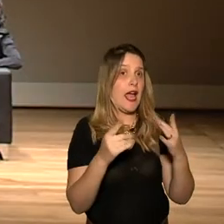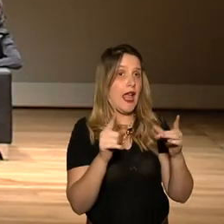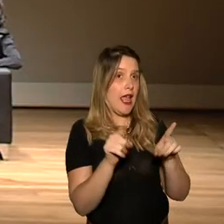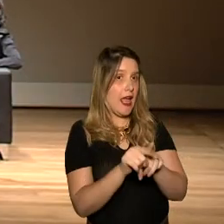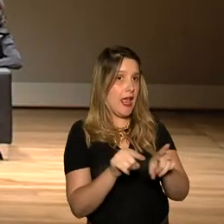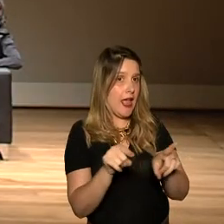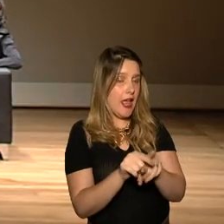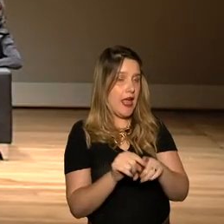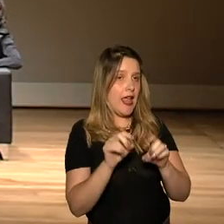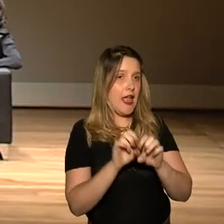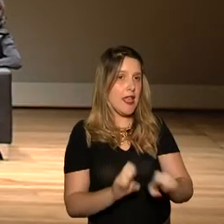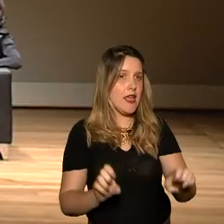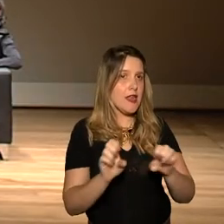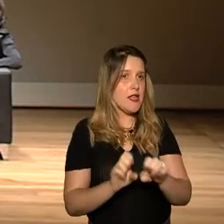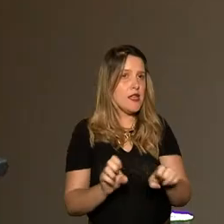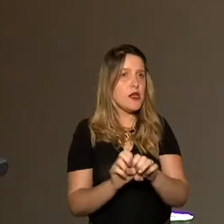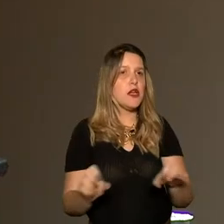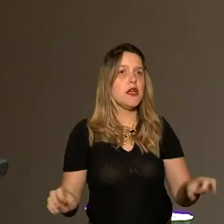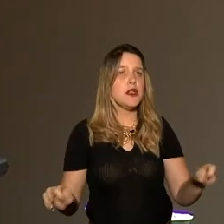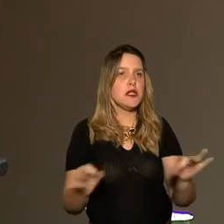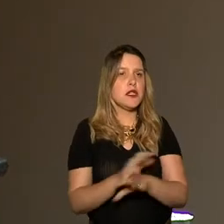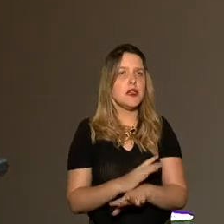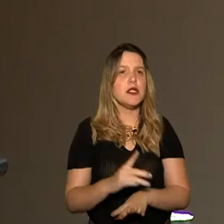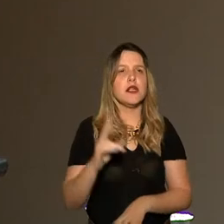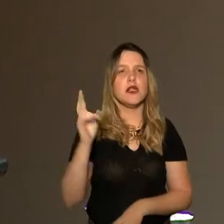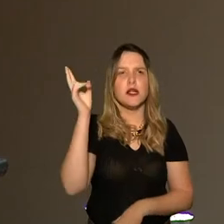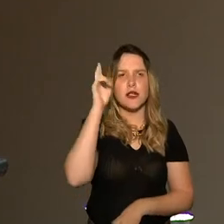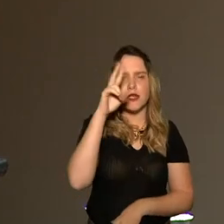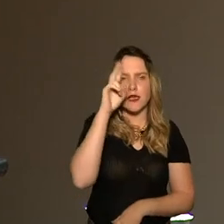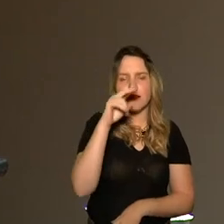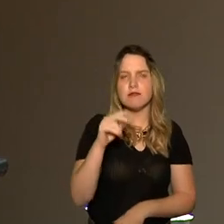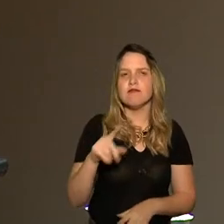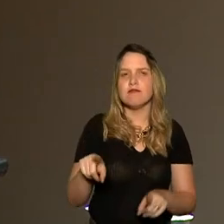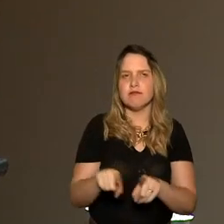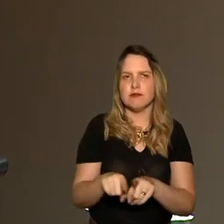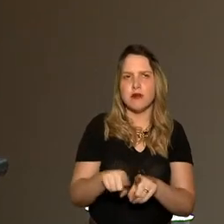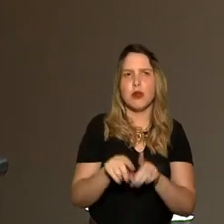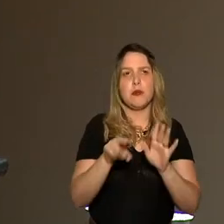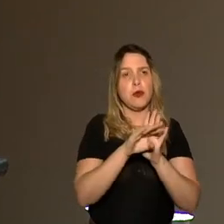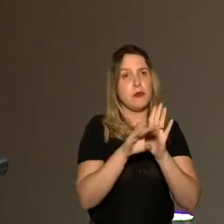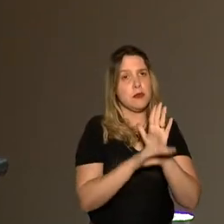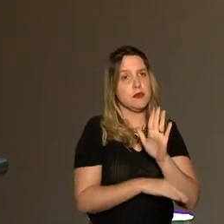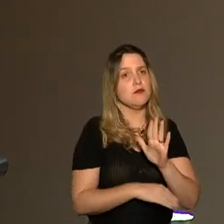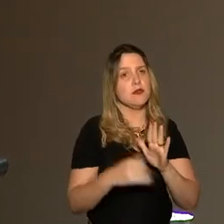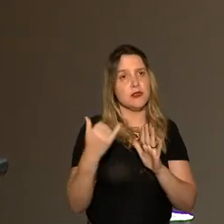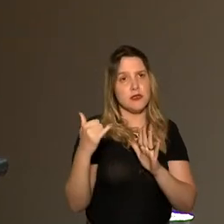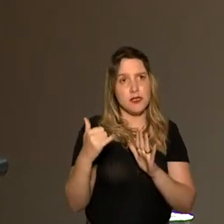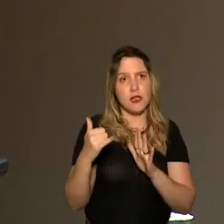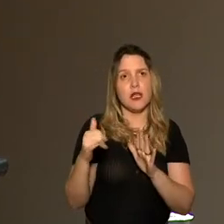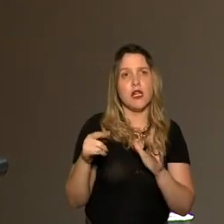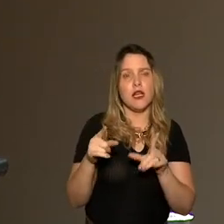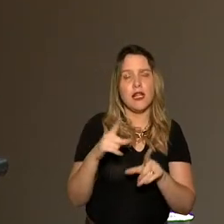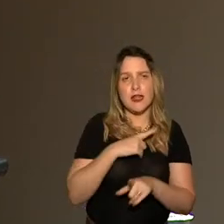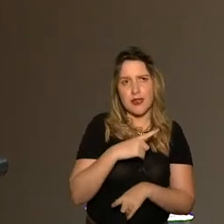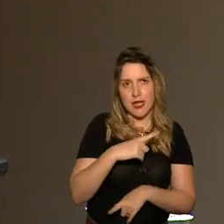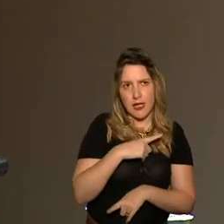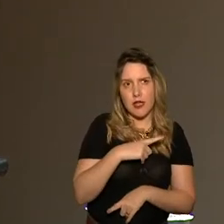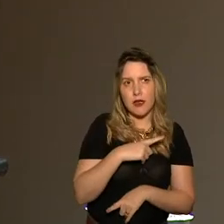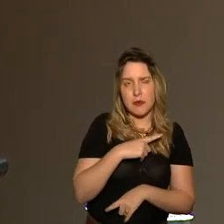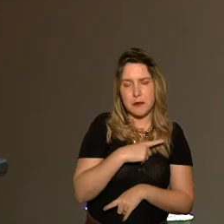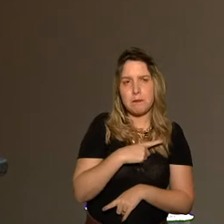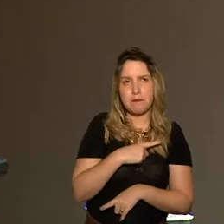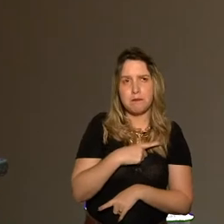desse exemplo do Centro Cultural São Paulo me lembrei de um programador que eu entrevistei lá dizendo que